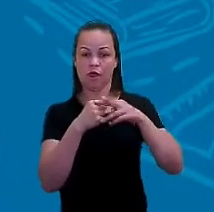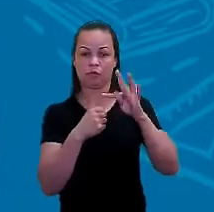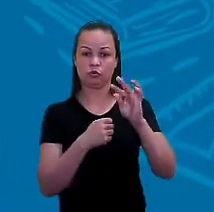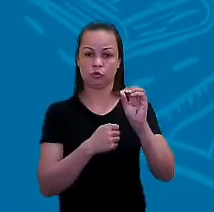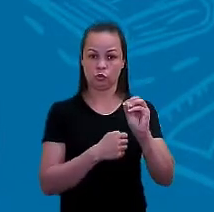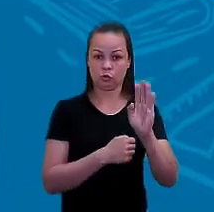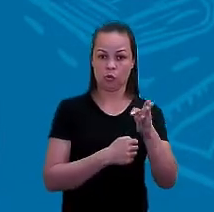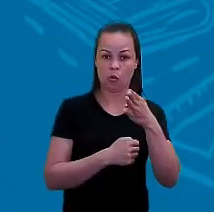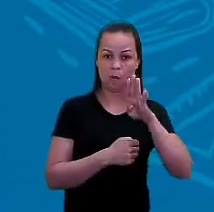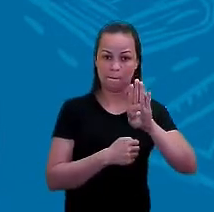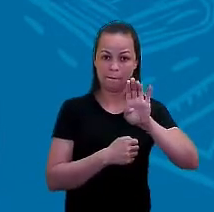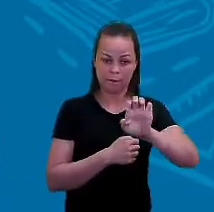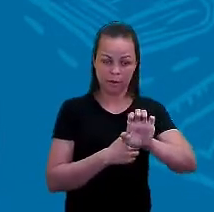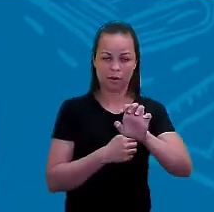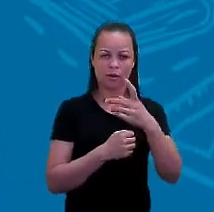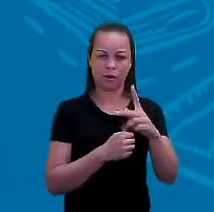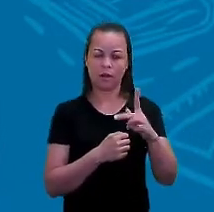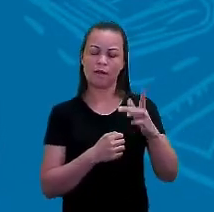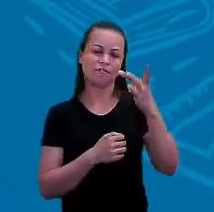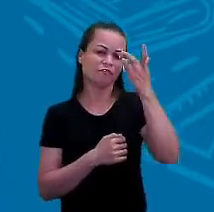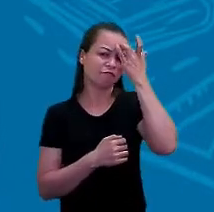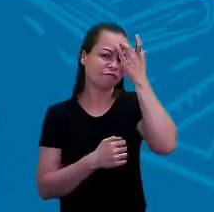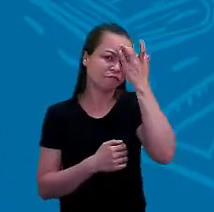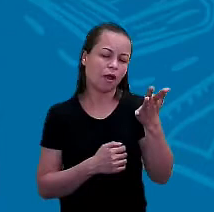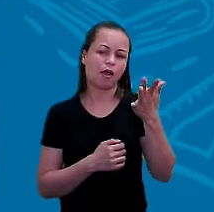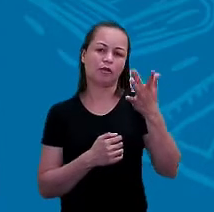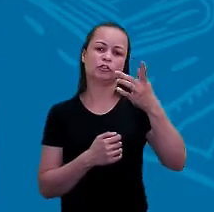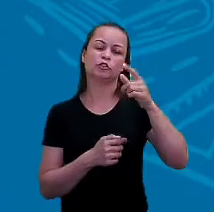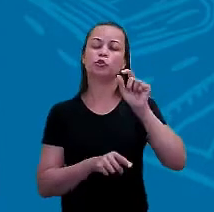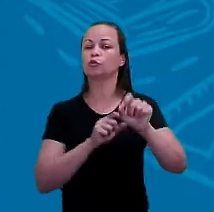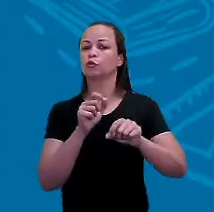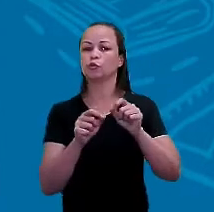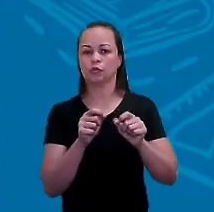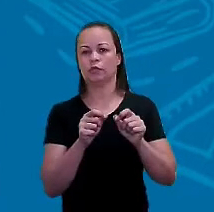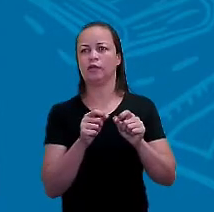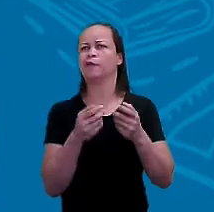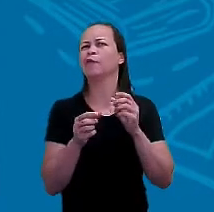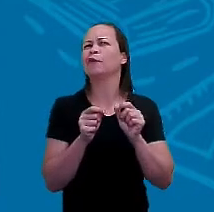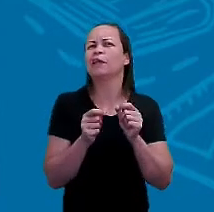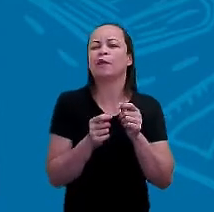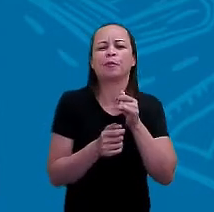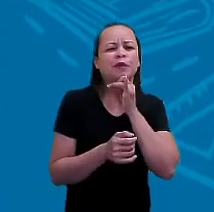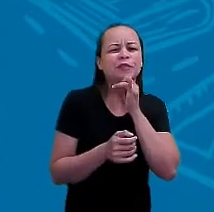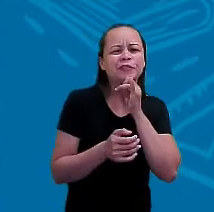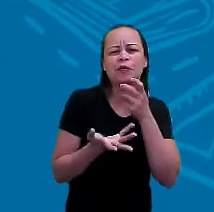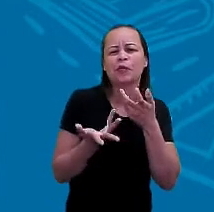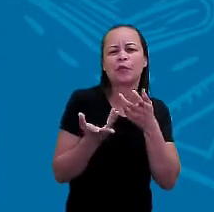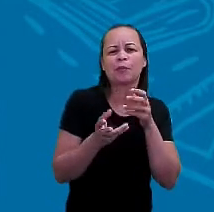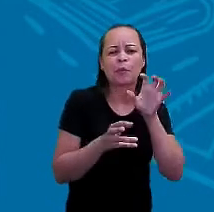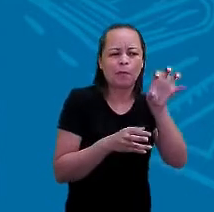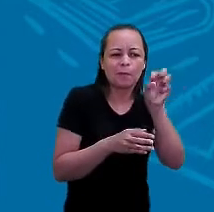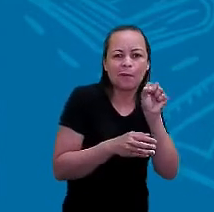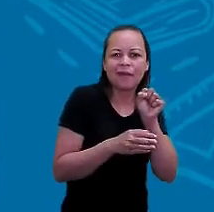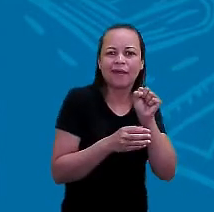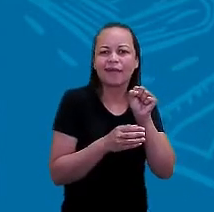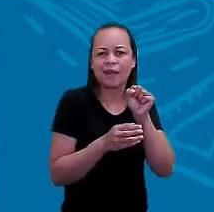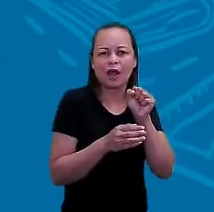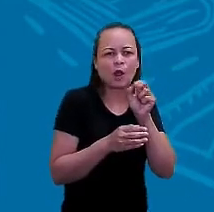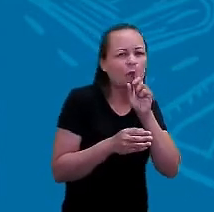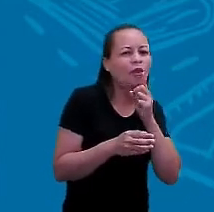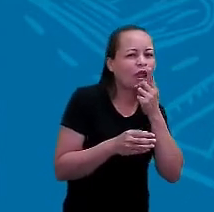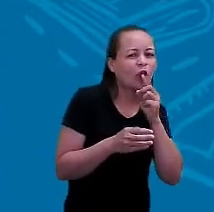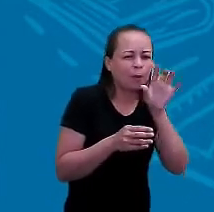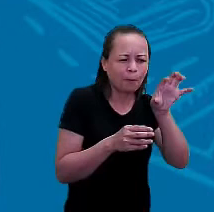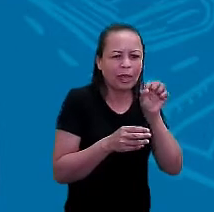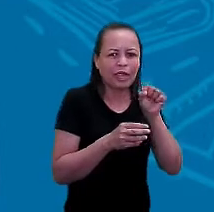more easy. É muito mais fácil do que roubar pirulito de criança. Roubar pirulito de vocês, eu acho que é mais